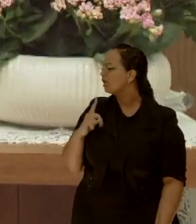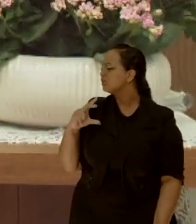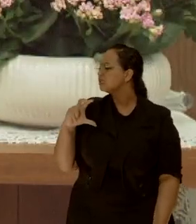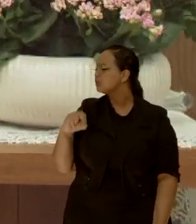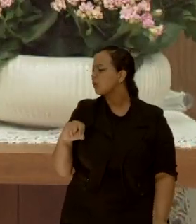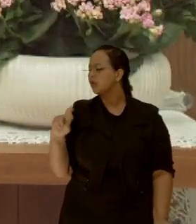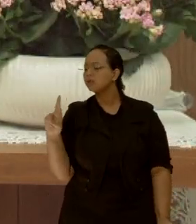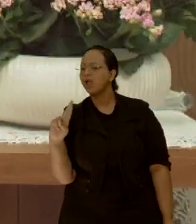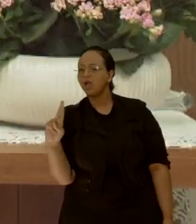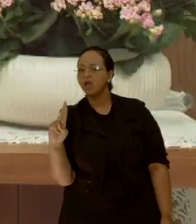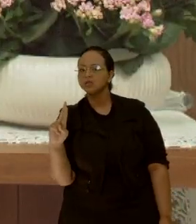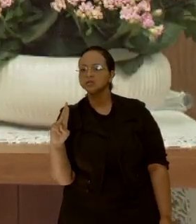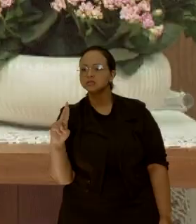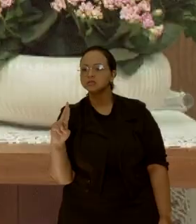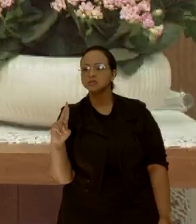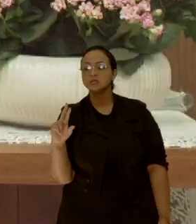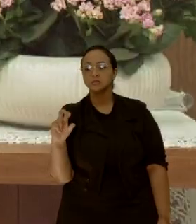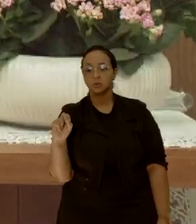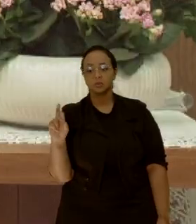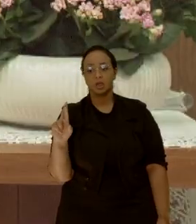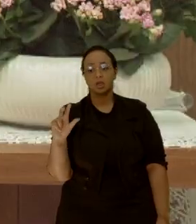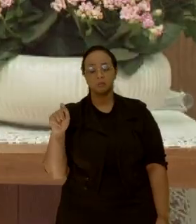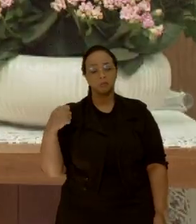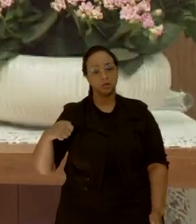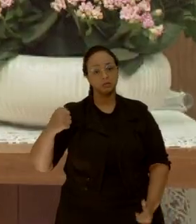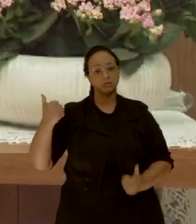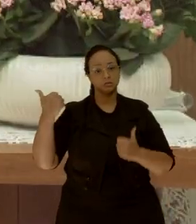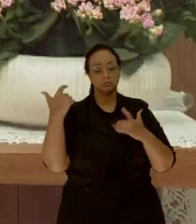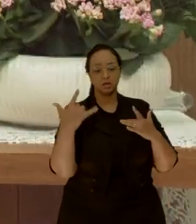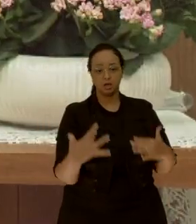R$50. Tem que explicar.